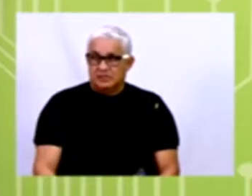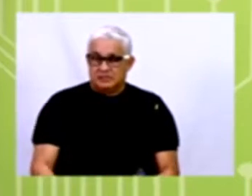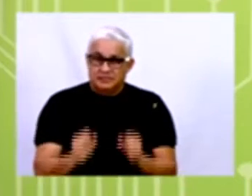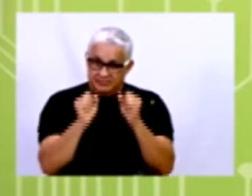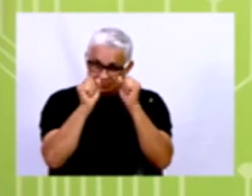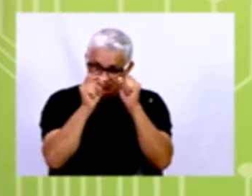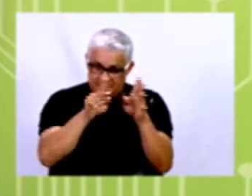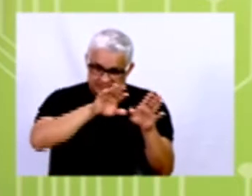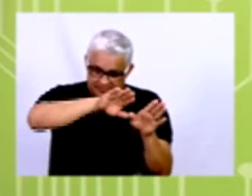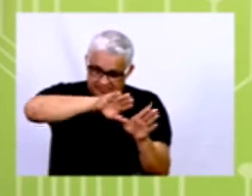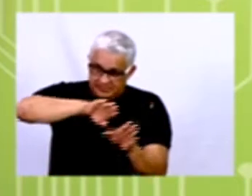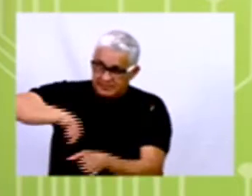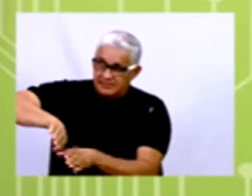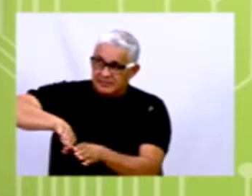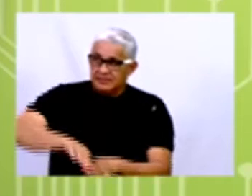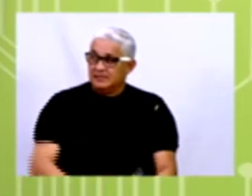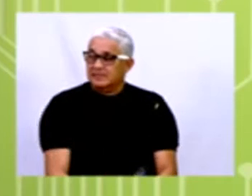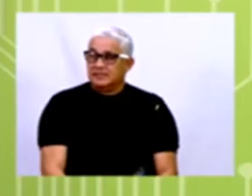Ok, então,